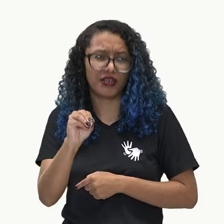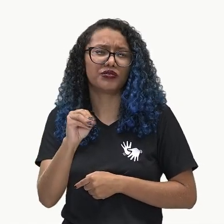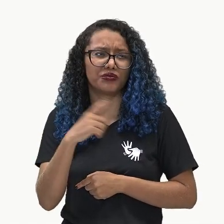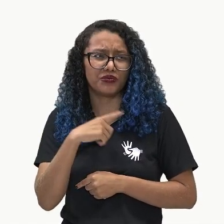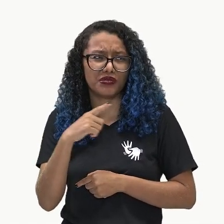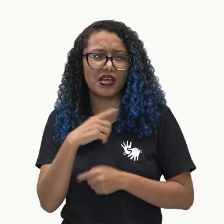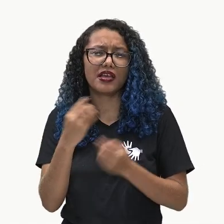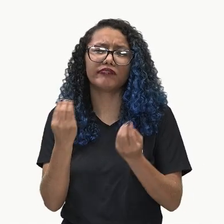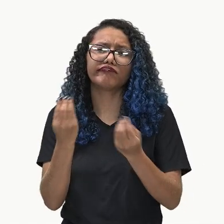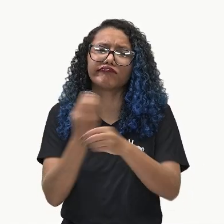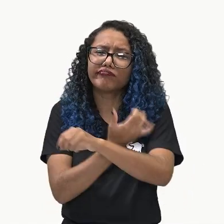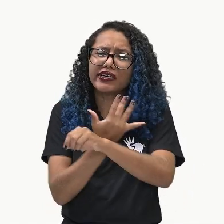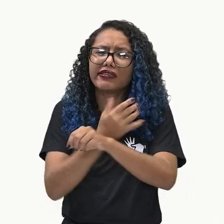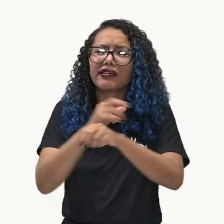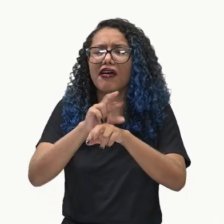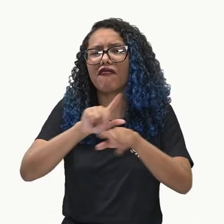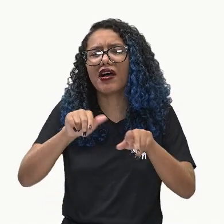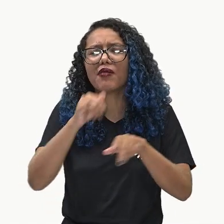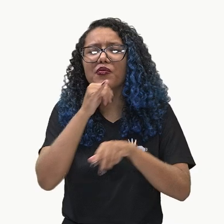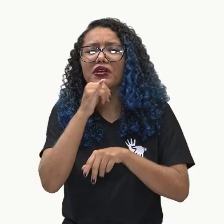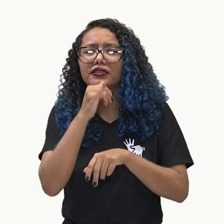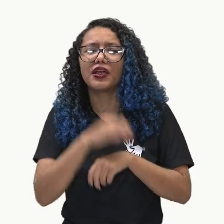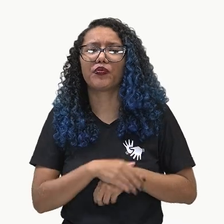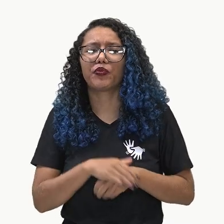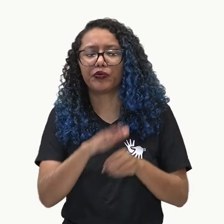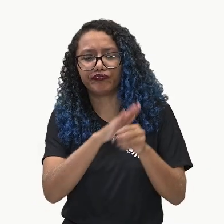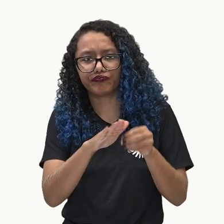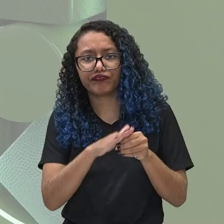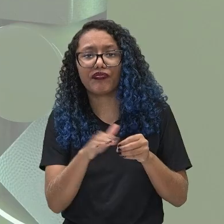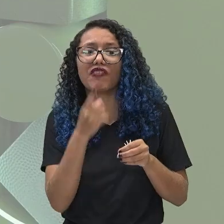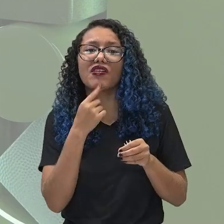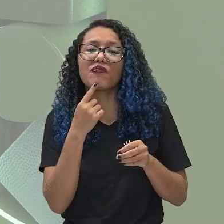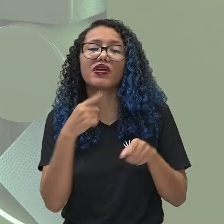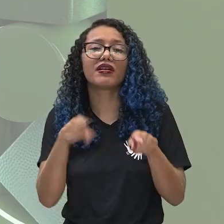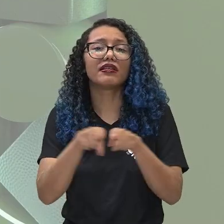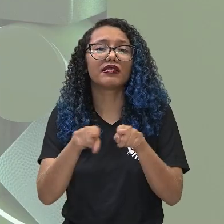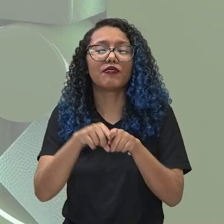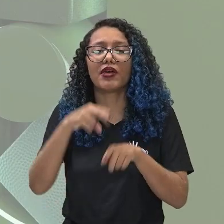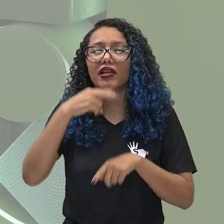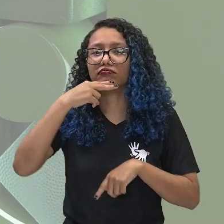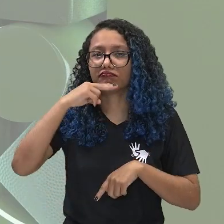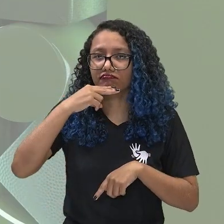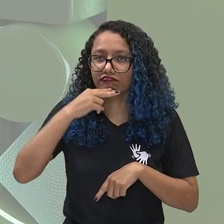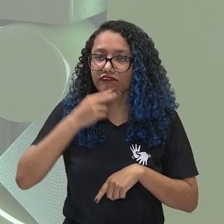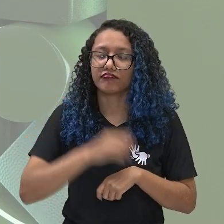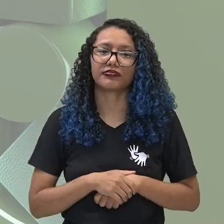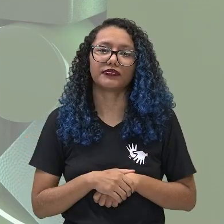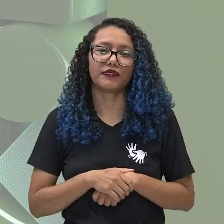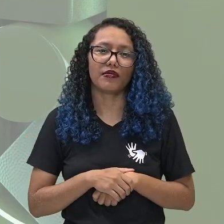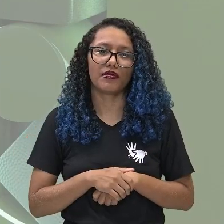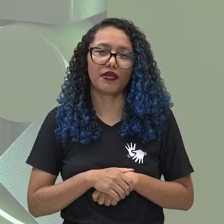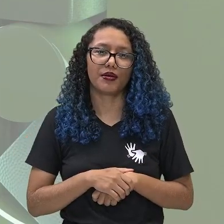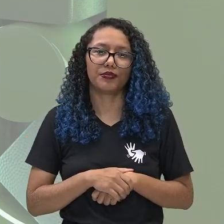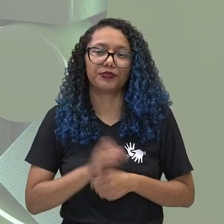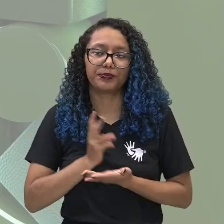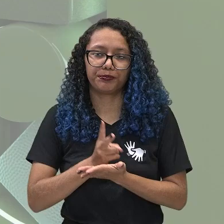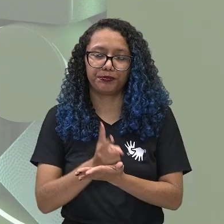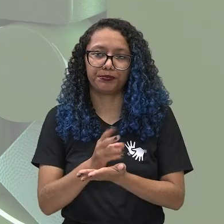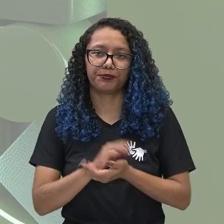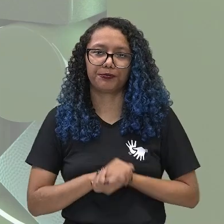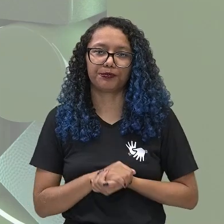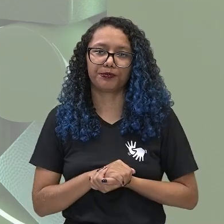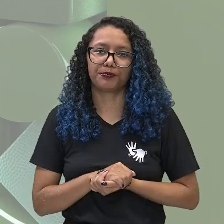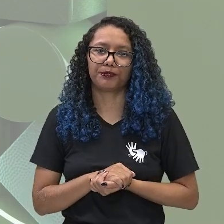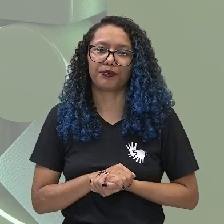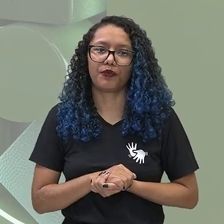plantas, como principalmente a beterraba e a cana-de-açúcar. E, dando continuidade, nós temos